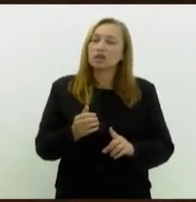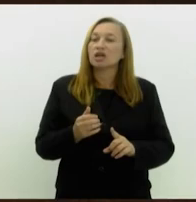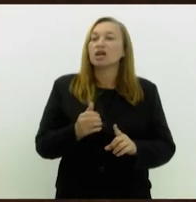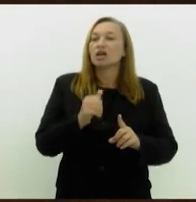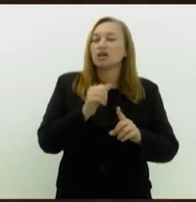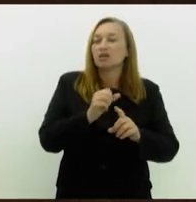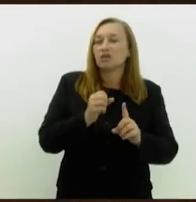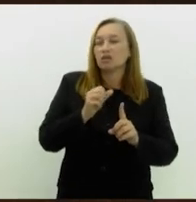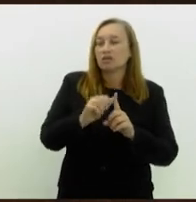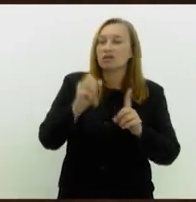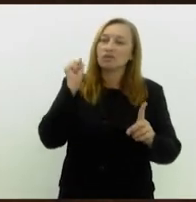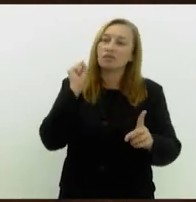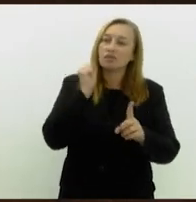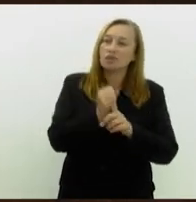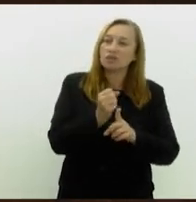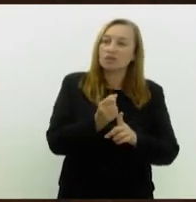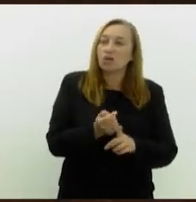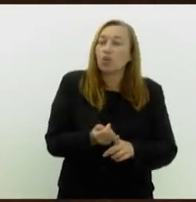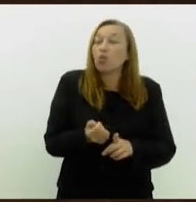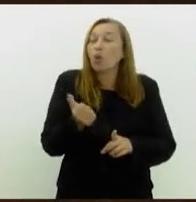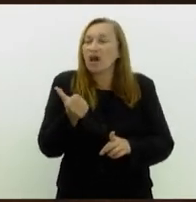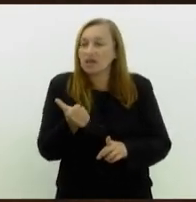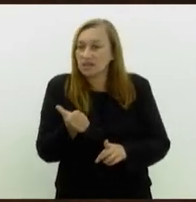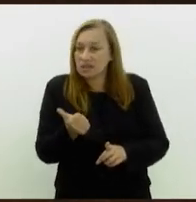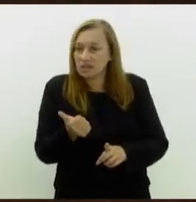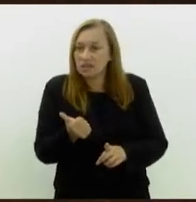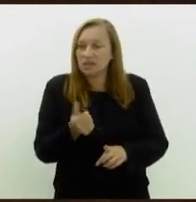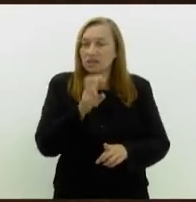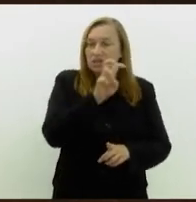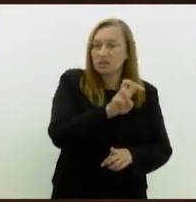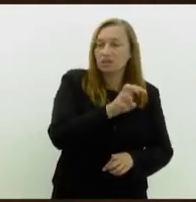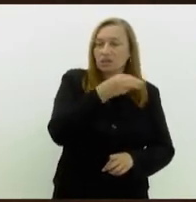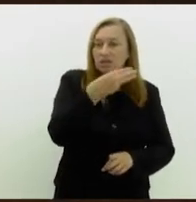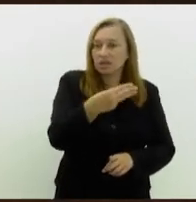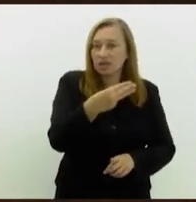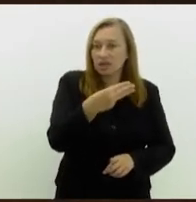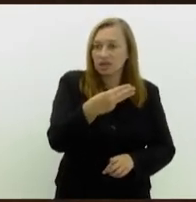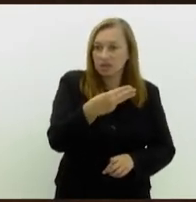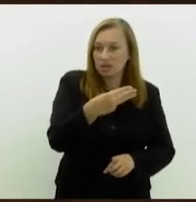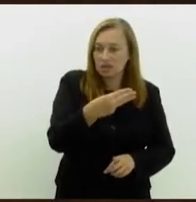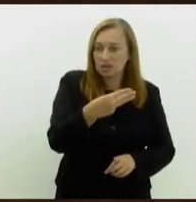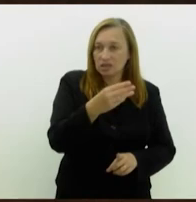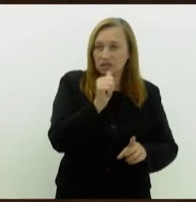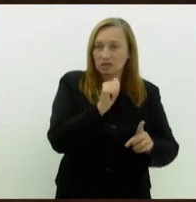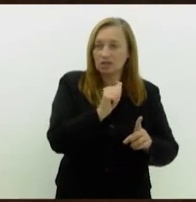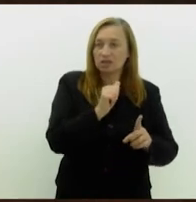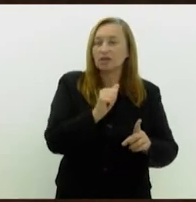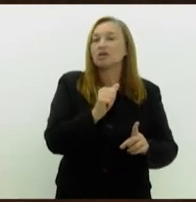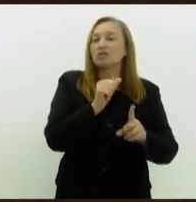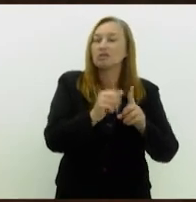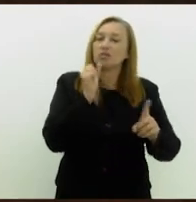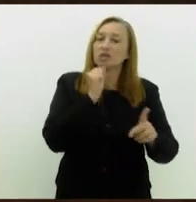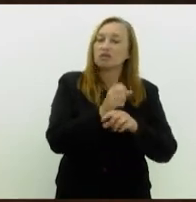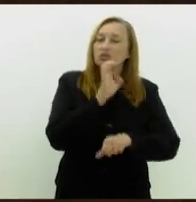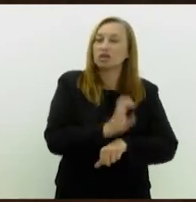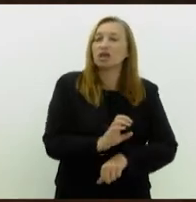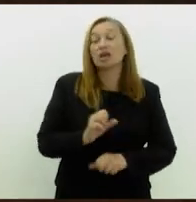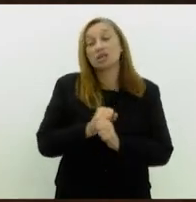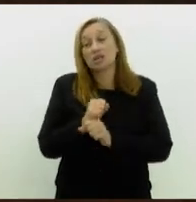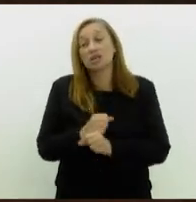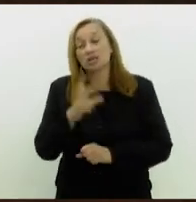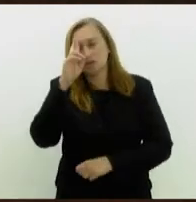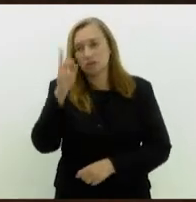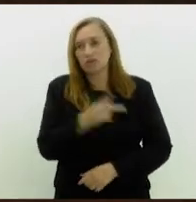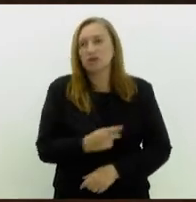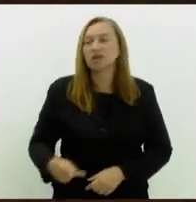e fevereiro de 2023 ocorreram 53 casos de tentativa de feminicídio no estado só esse ano senhora